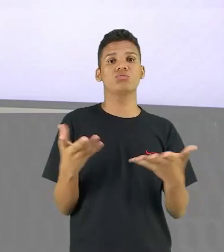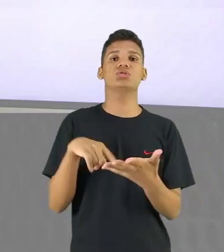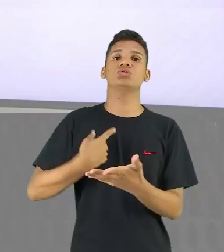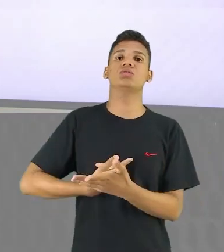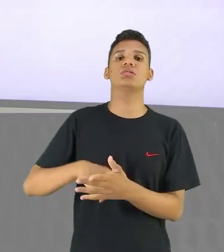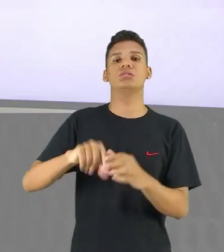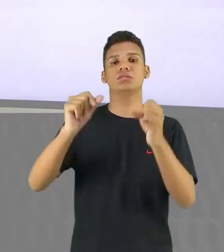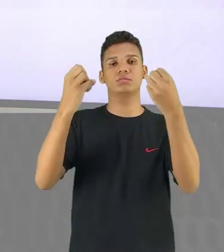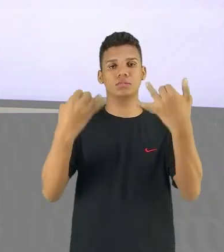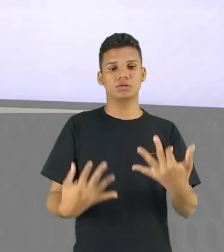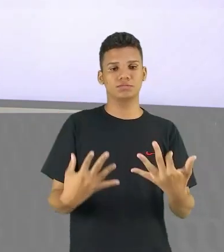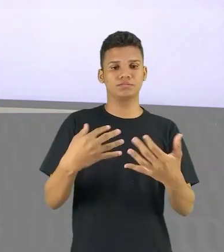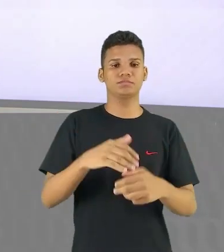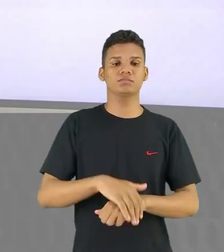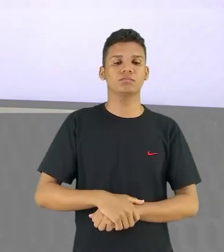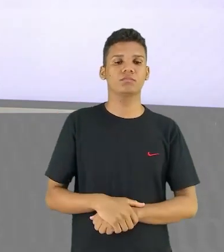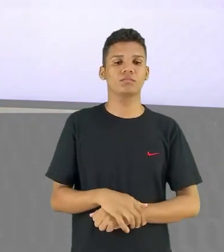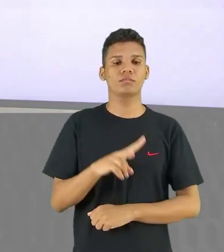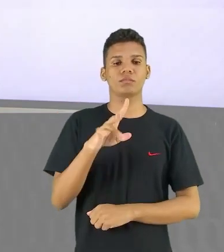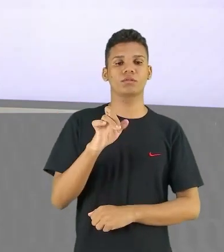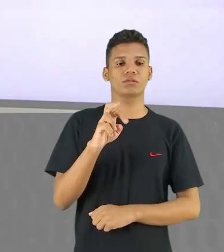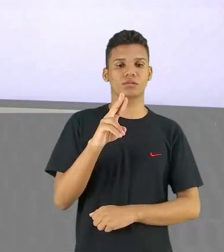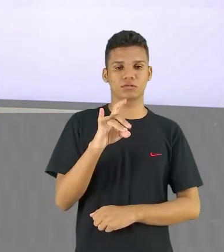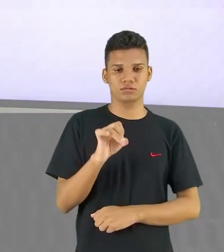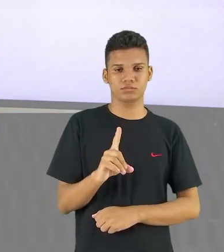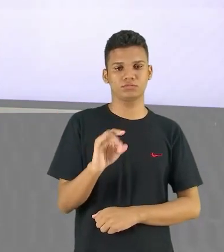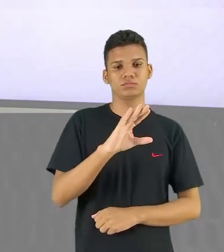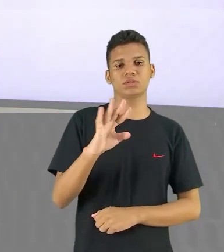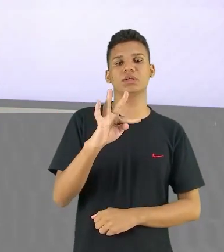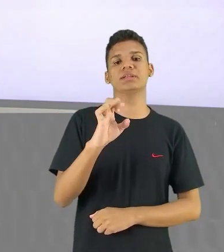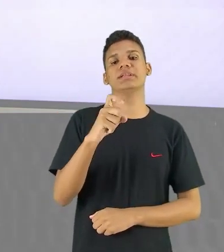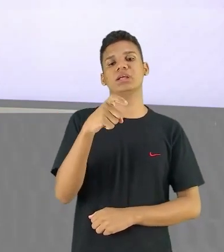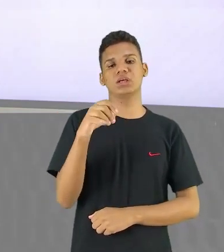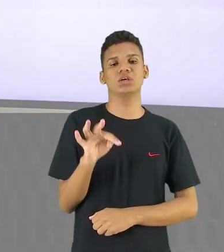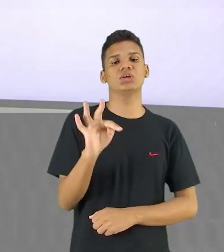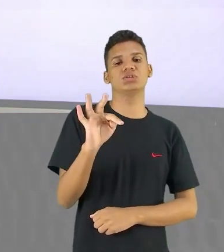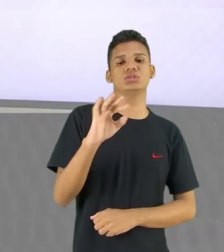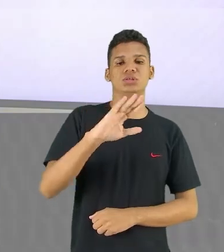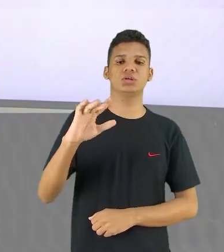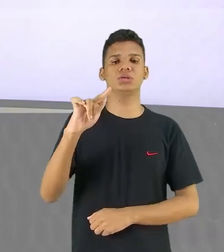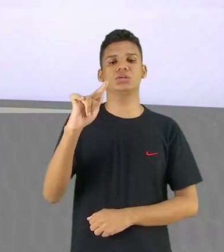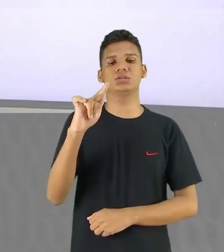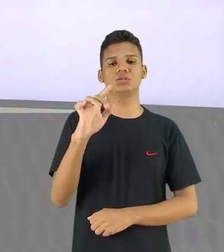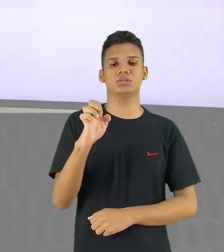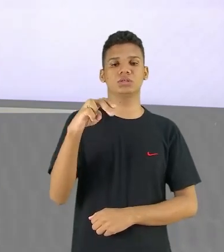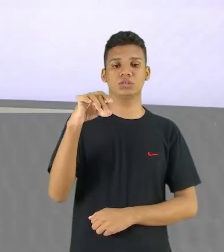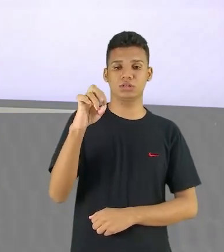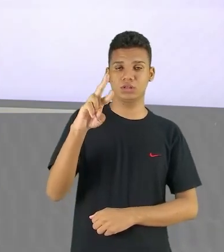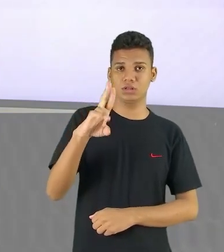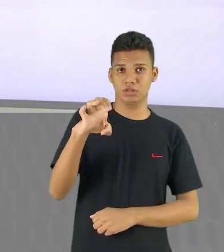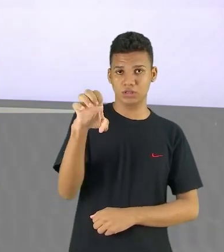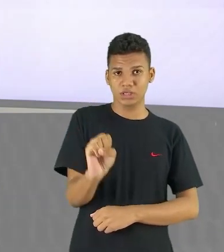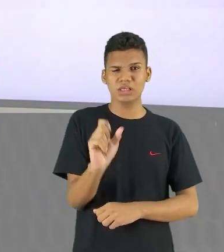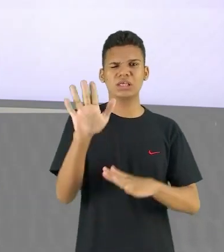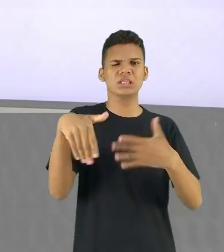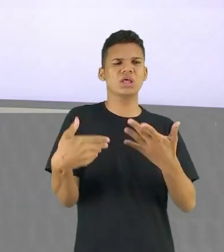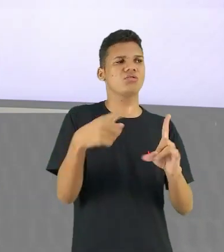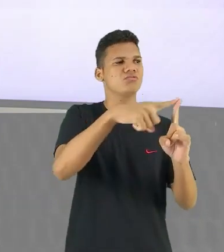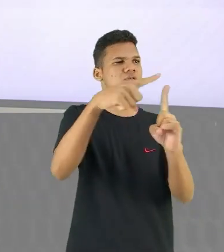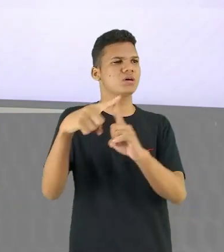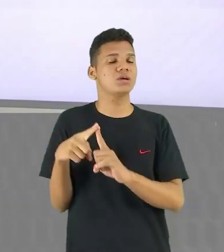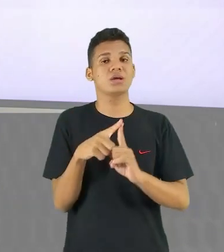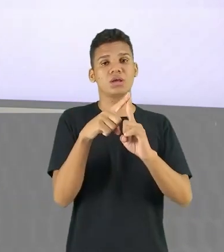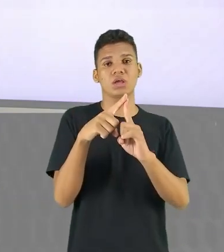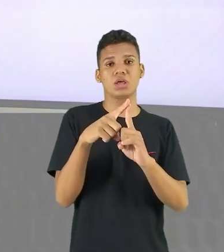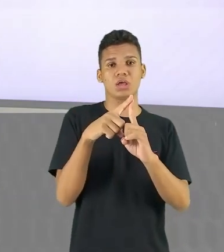de Varied Text Genres, gêneros textuais que são variados. E são alguns gêneros que não são